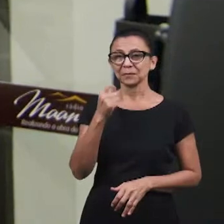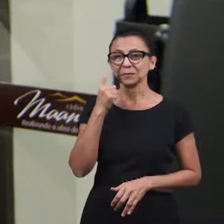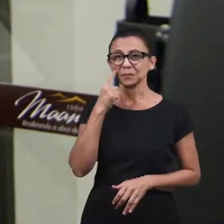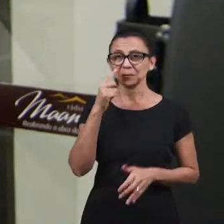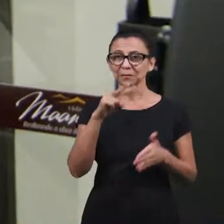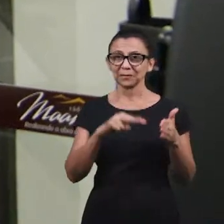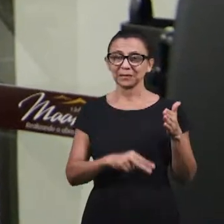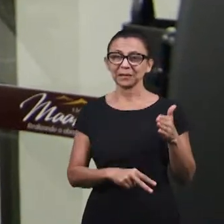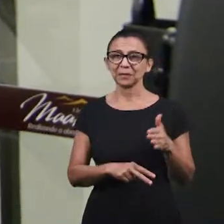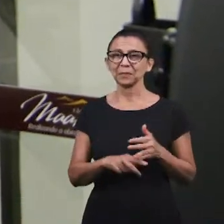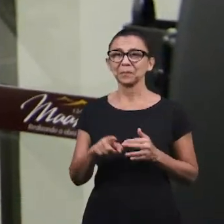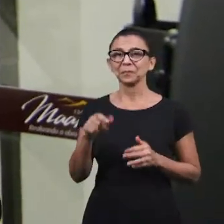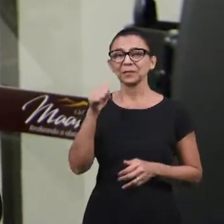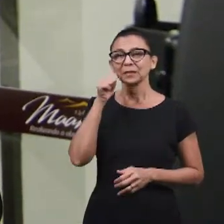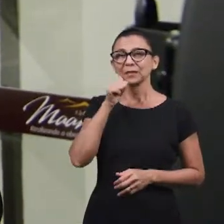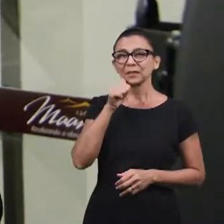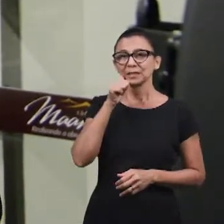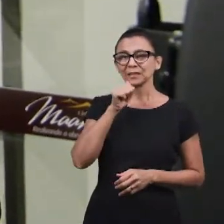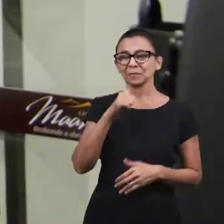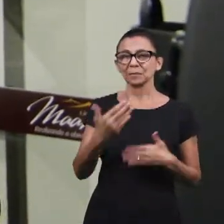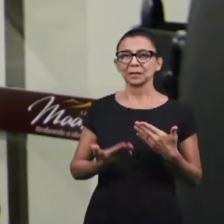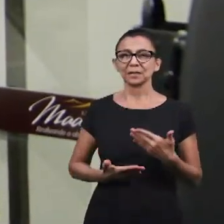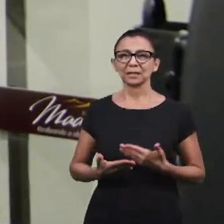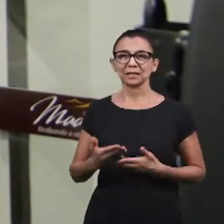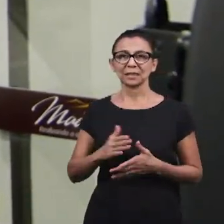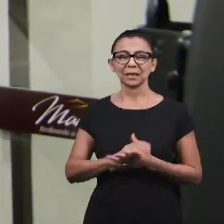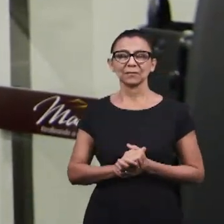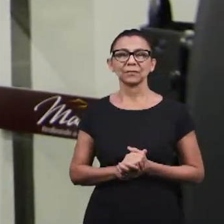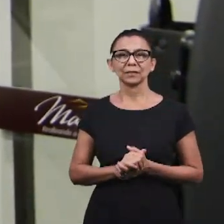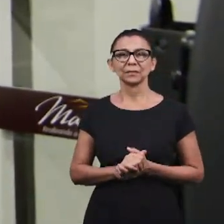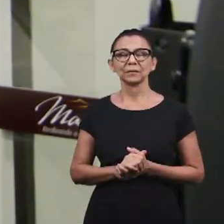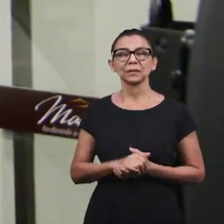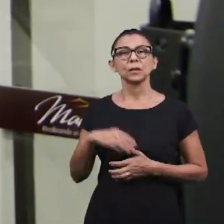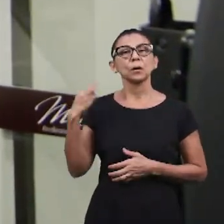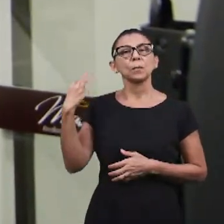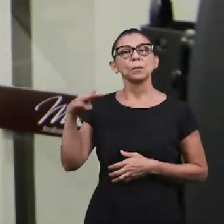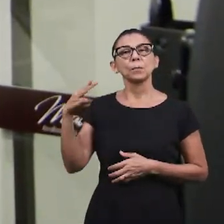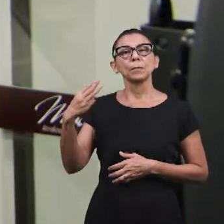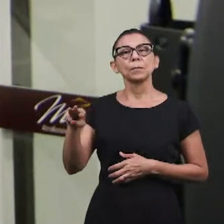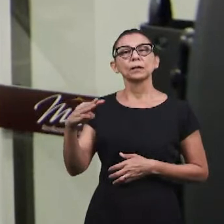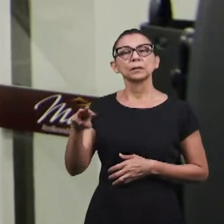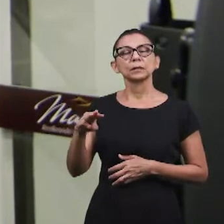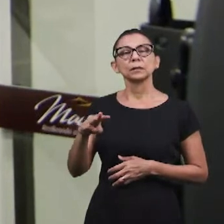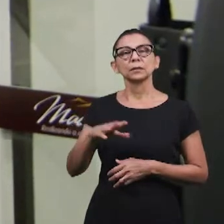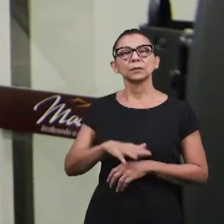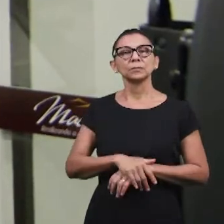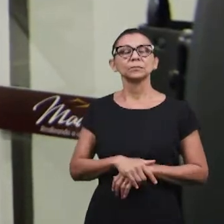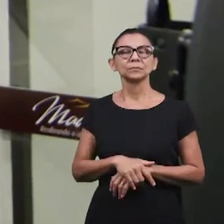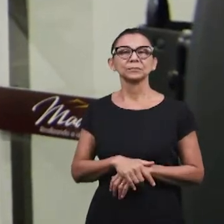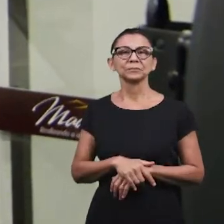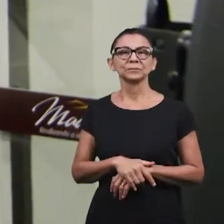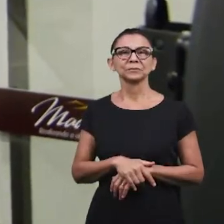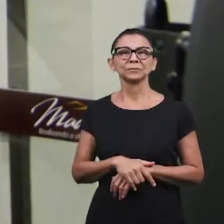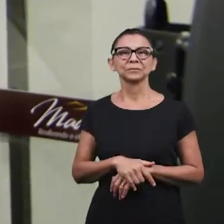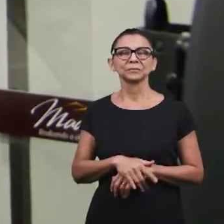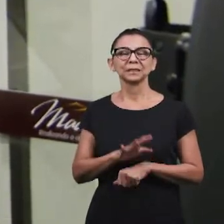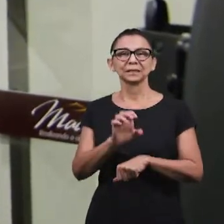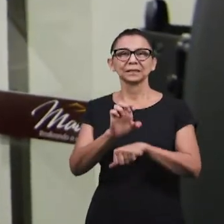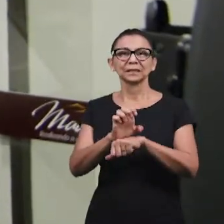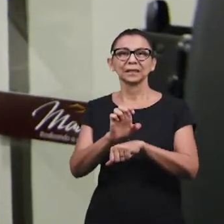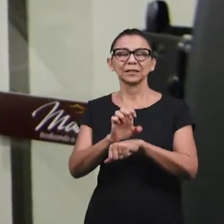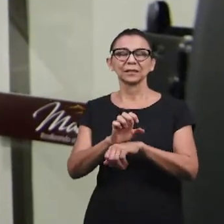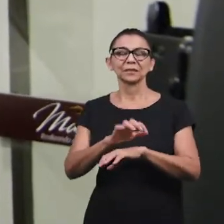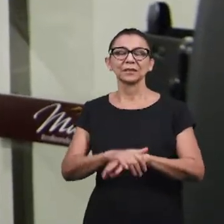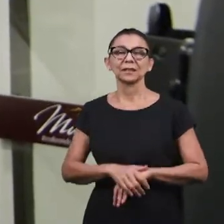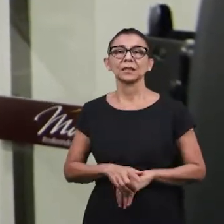agora é a nossa irmã Enilde. A nossa irmã Enilde é do estado do Maranhão, da nossa igreja ali em São Luís. Ela pertence ali ao grupo